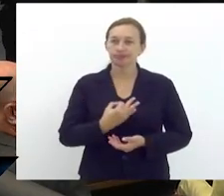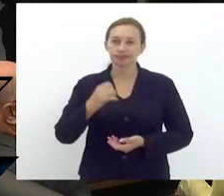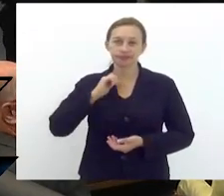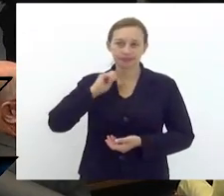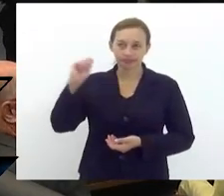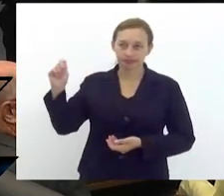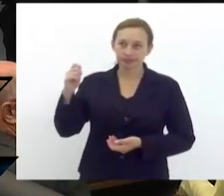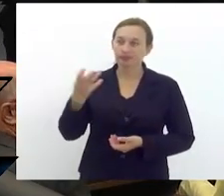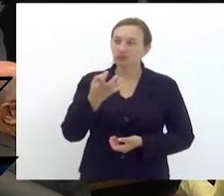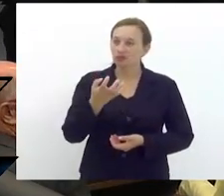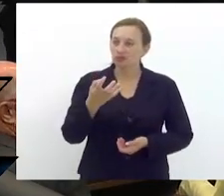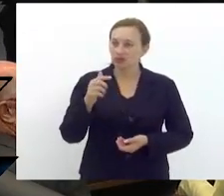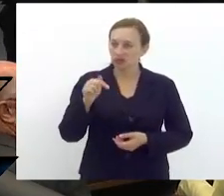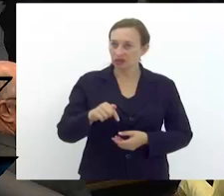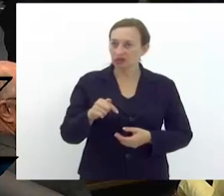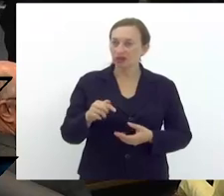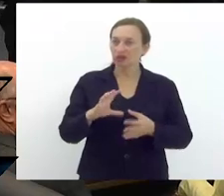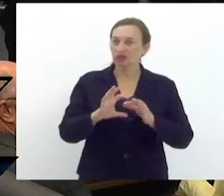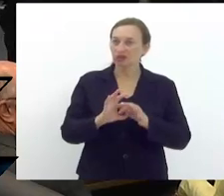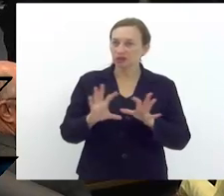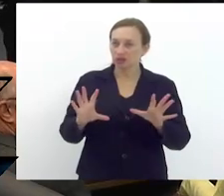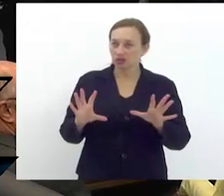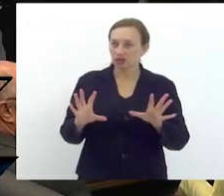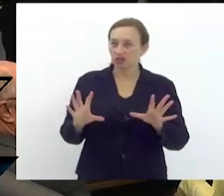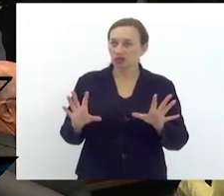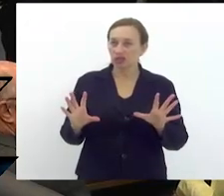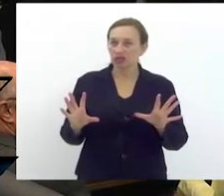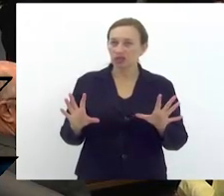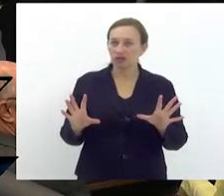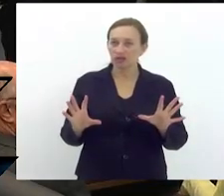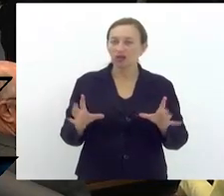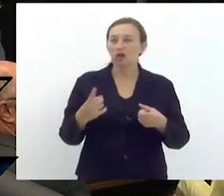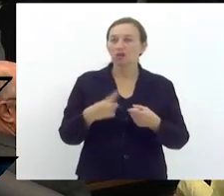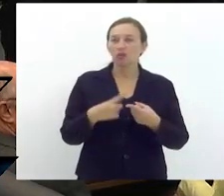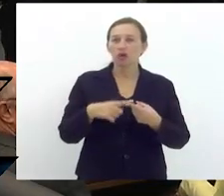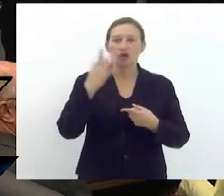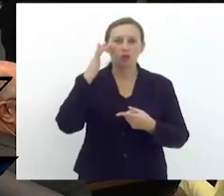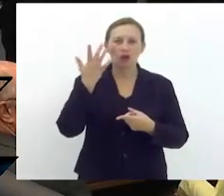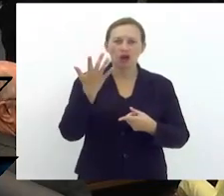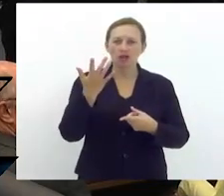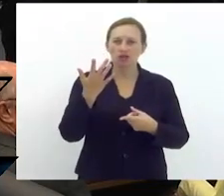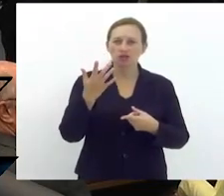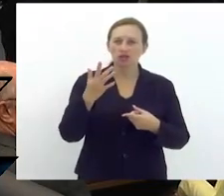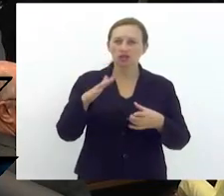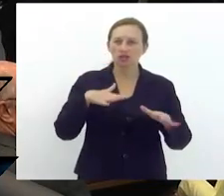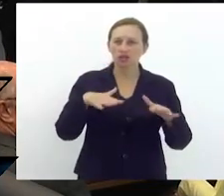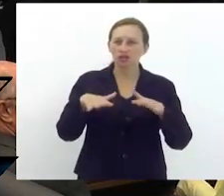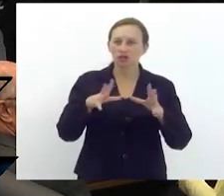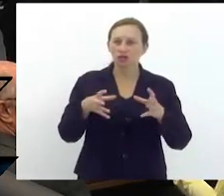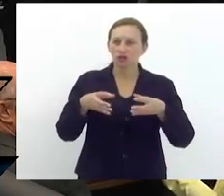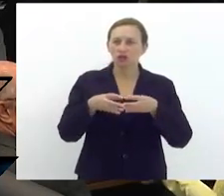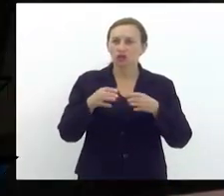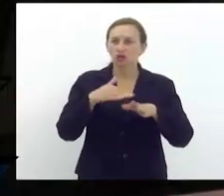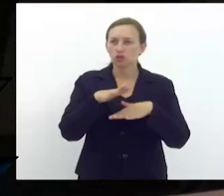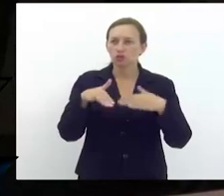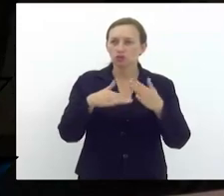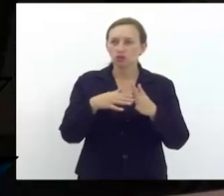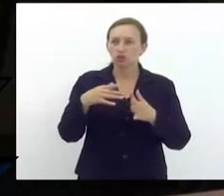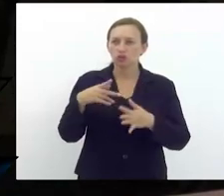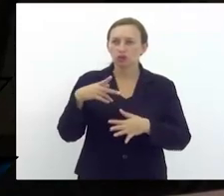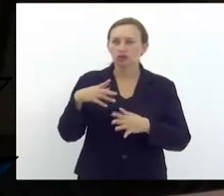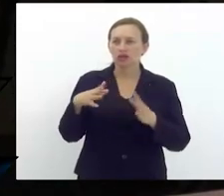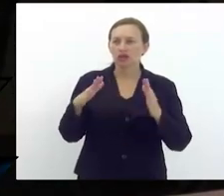eu queria aqui deixar consignado e aberto porque eu acho que essa é uma manifestação coletiva de toda a casa